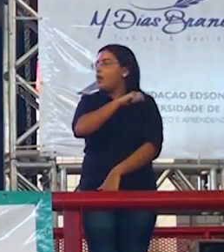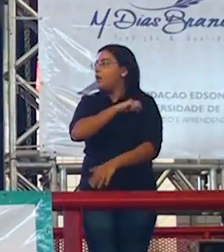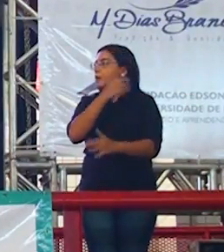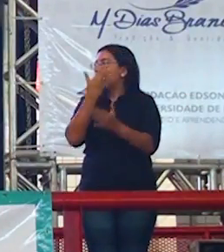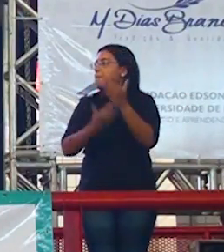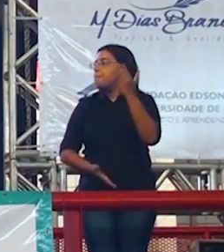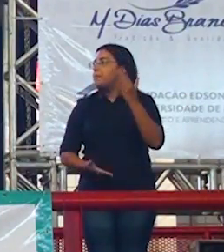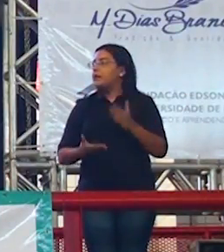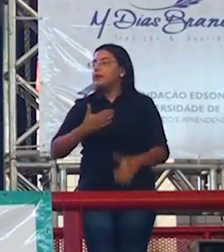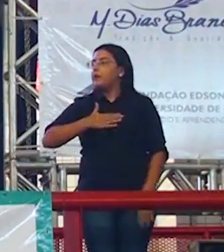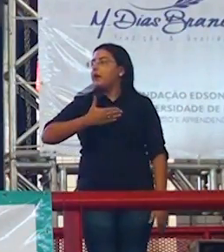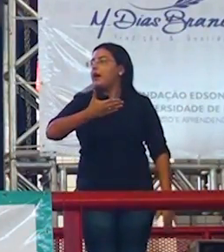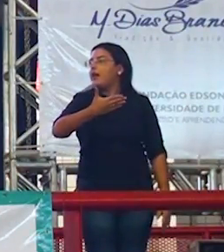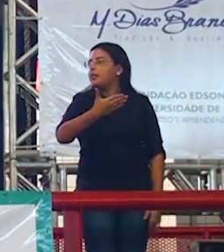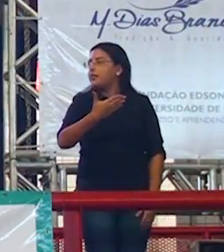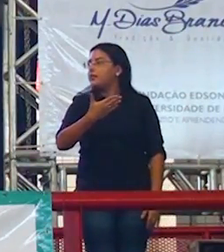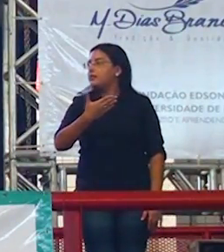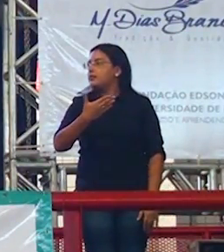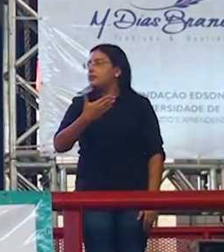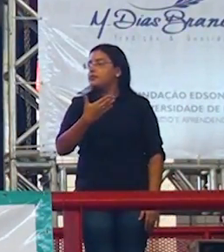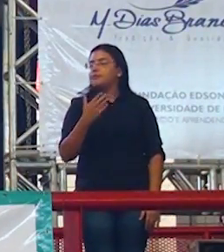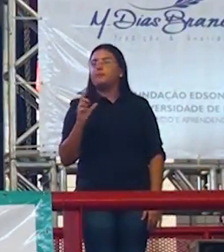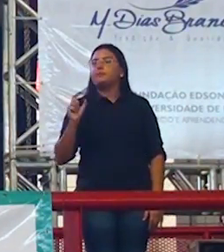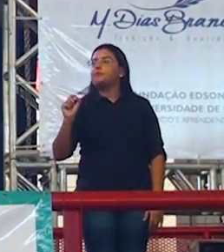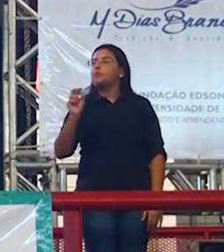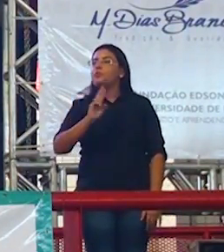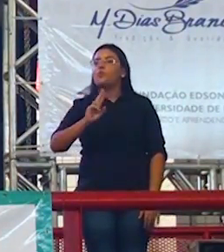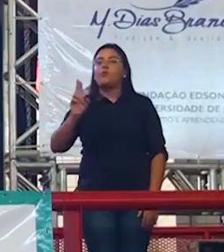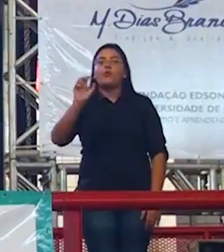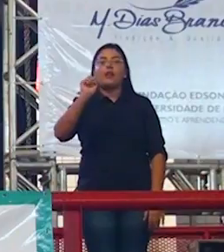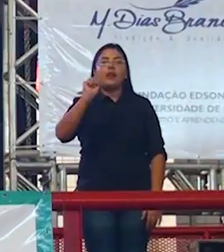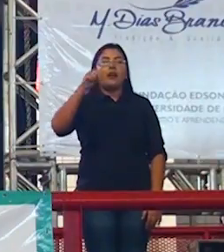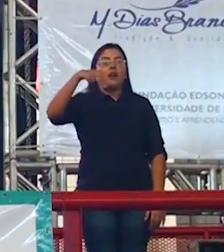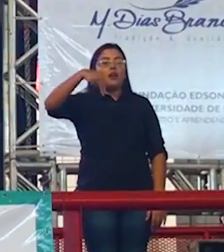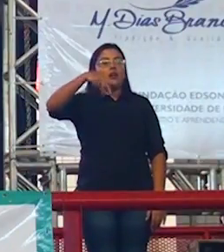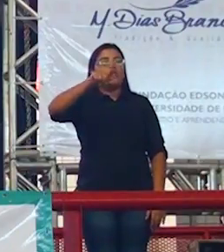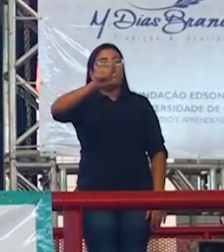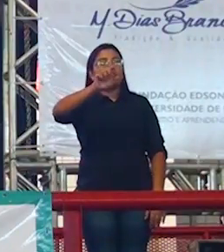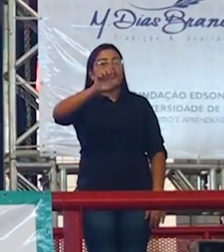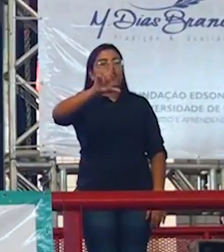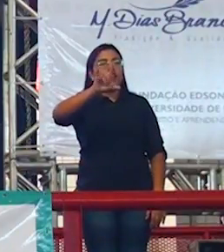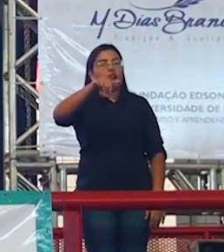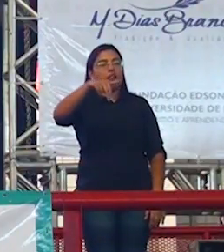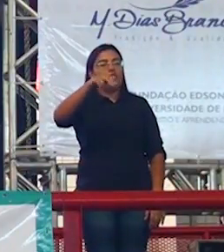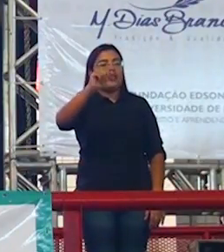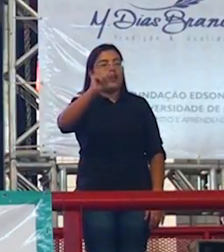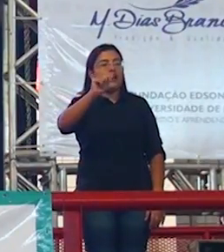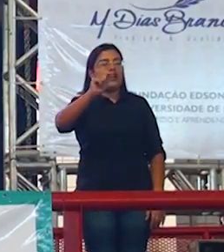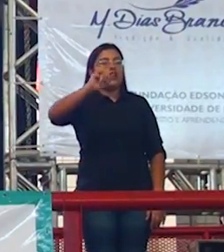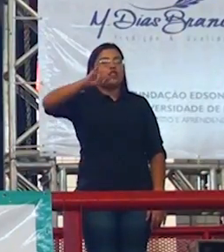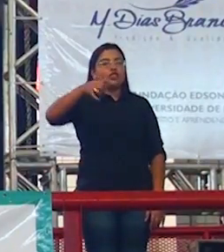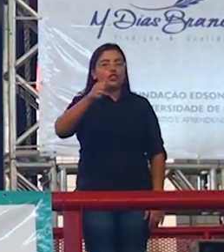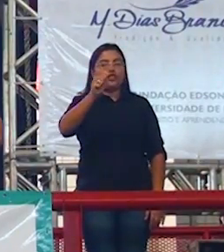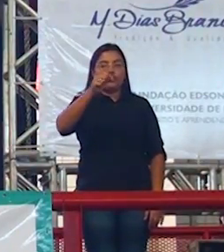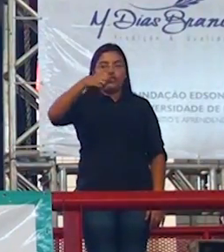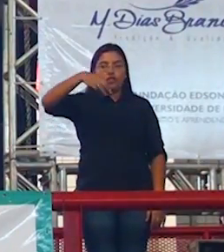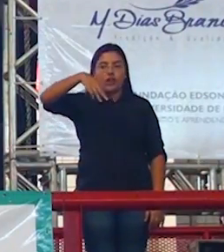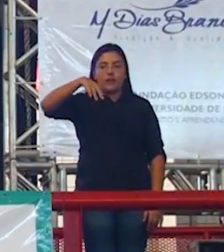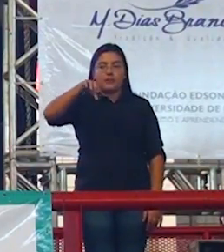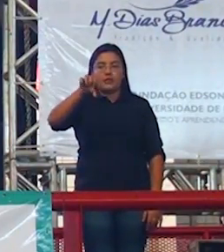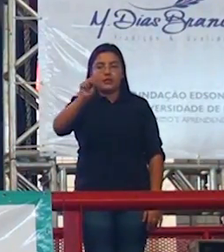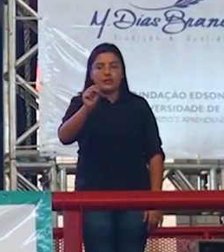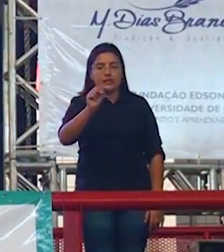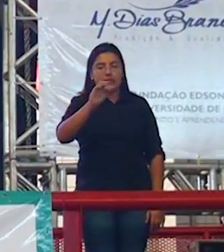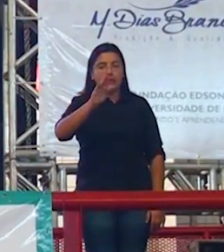a carteirinha do Academia Enem, Angelina Jailes Braga, procurar o